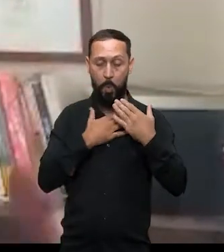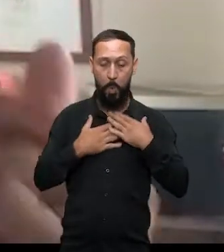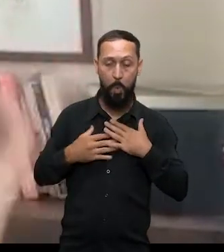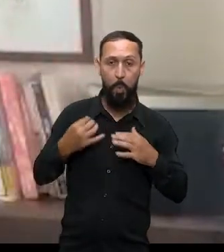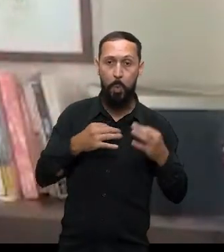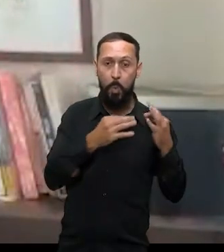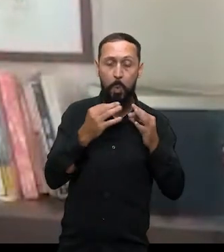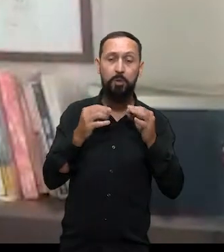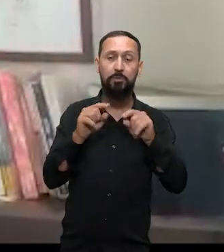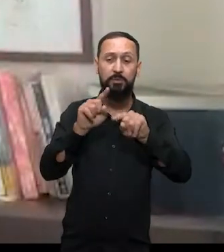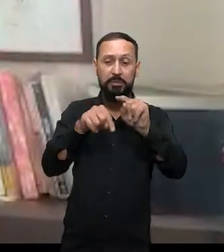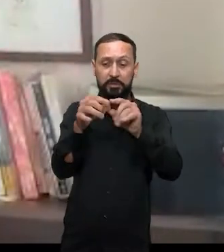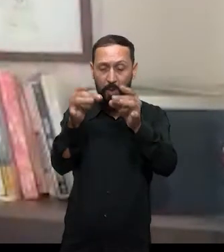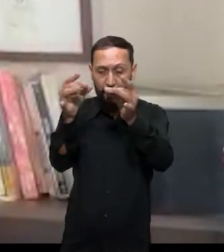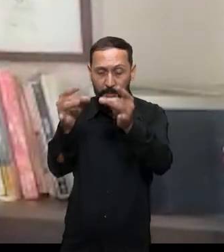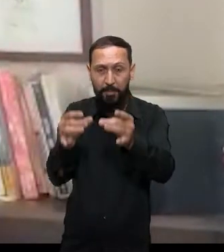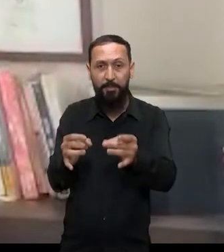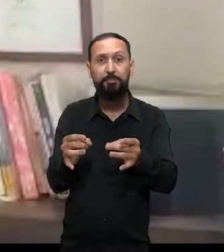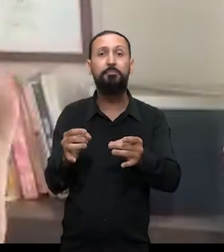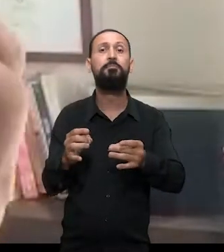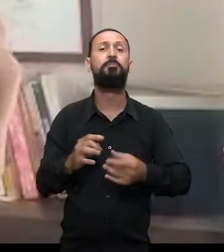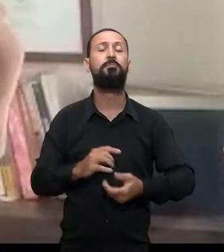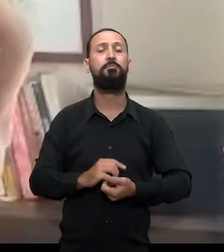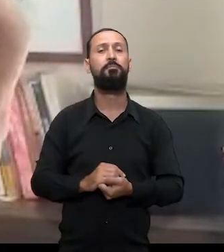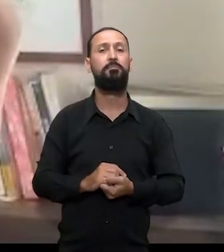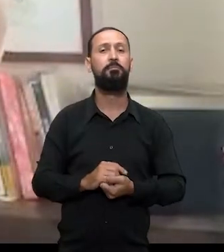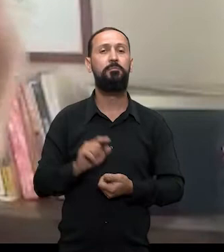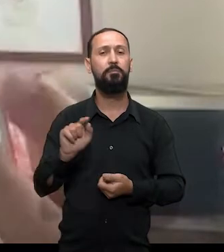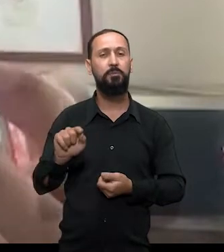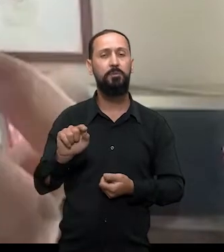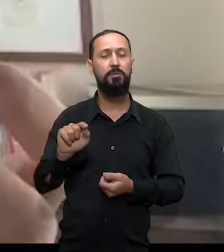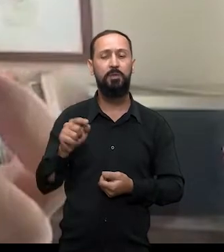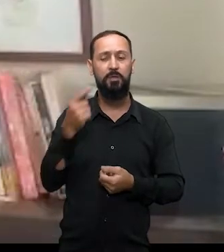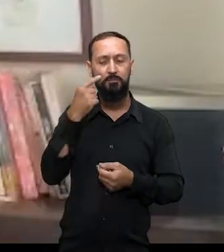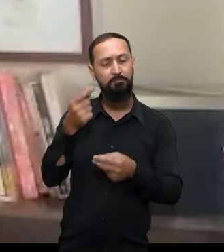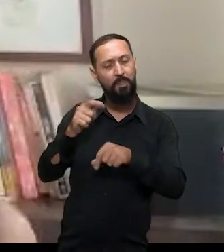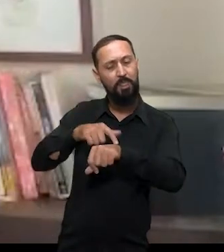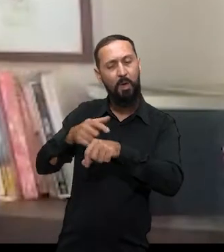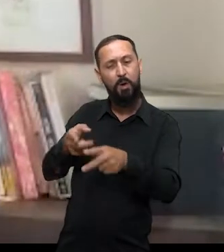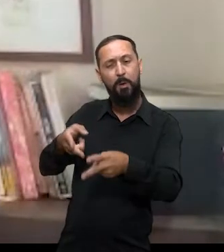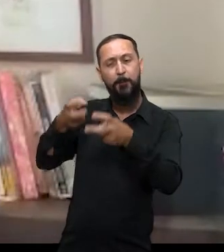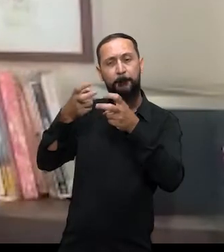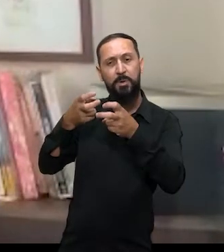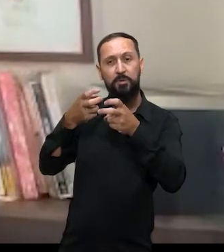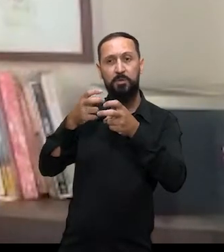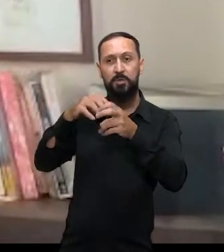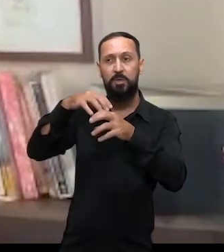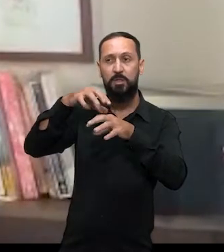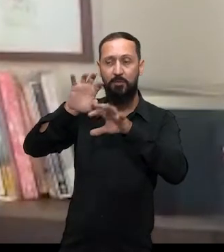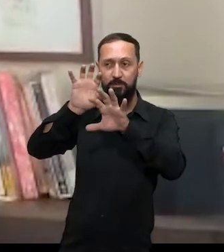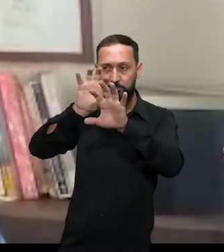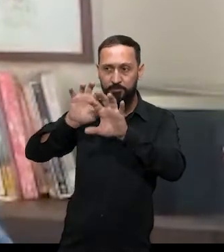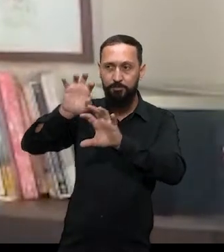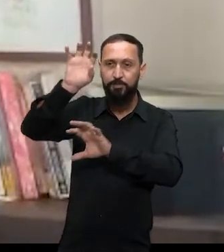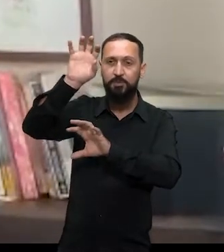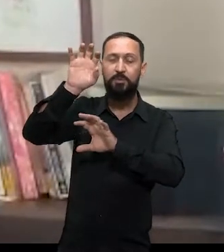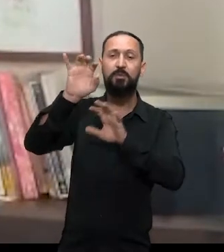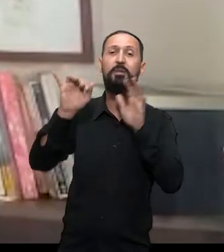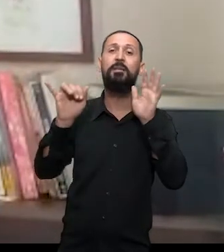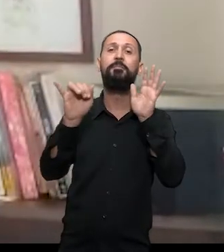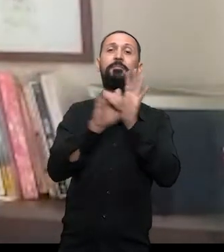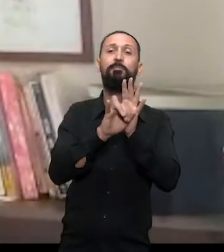corporal, na pintura de utensílios, e o Henrique percebe isso naquele momento da separação do Estado, na busca de